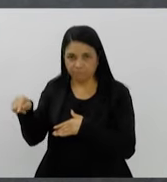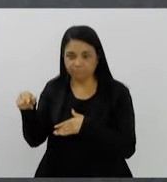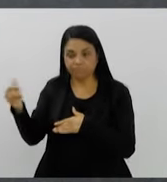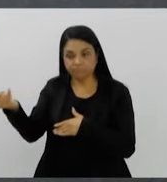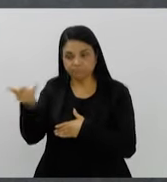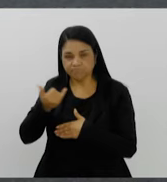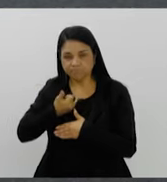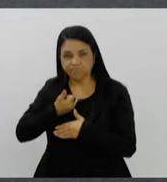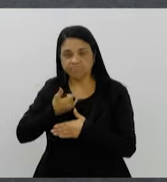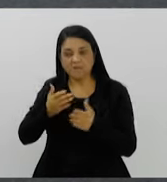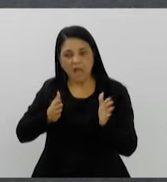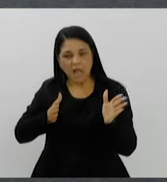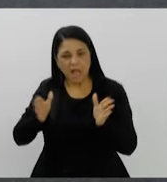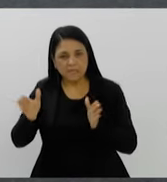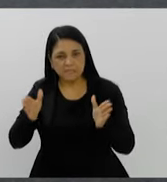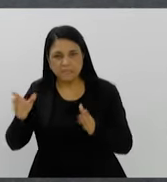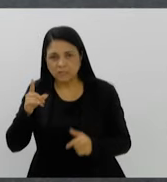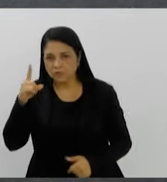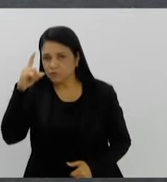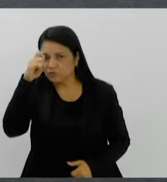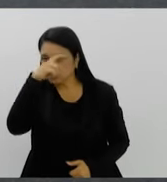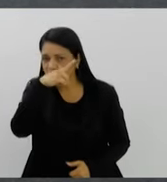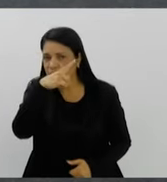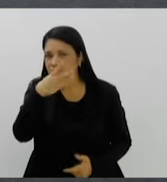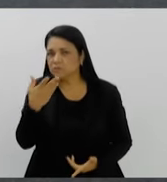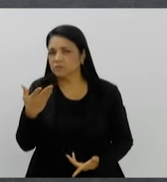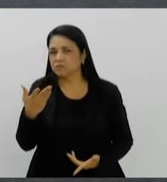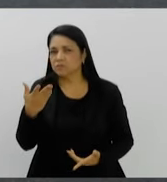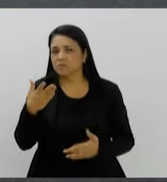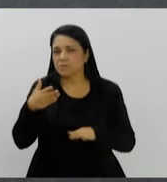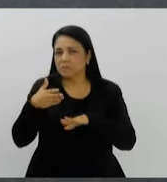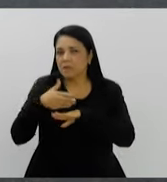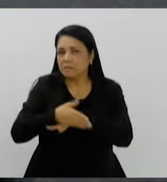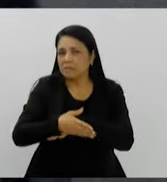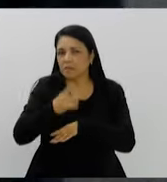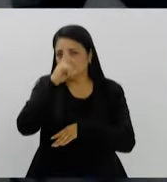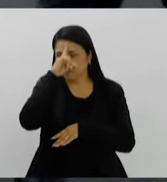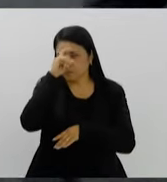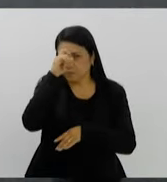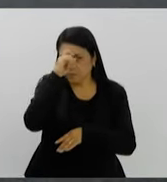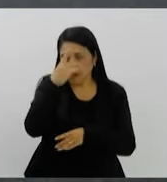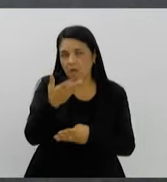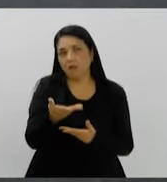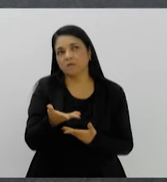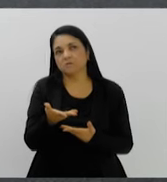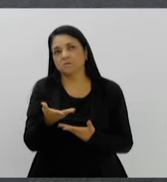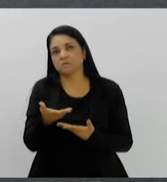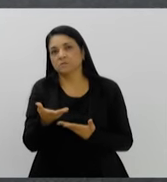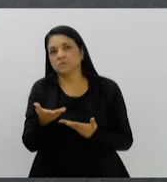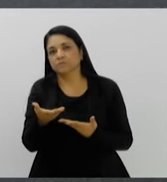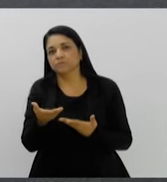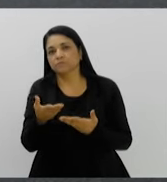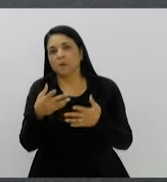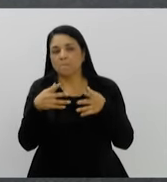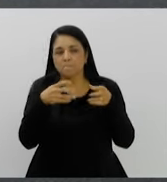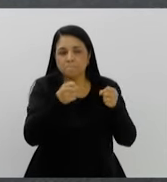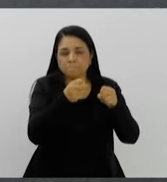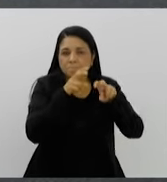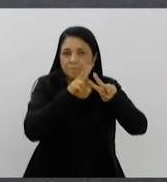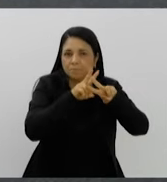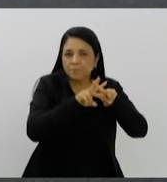estavam com acesso dificultado exatamente em hospitais em eh prisões